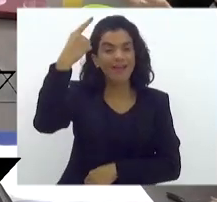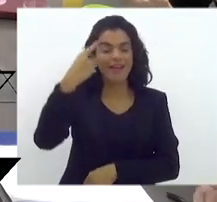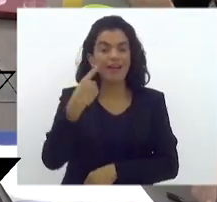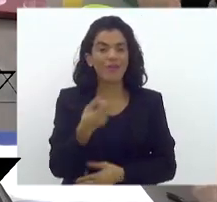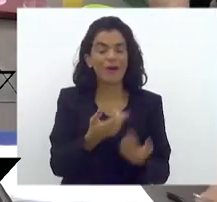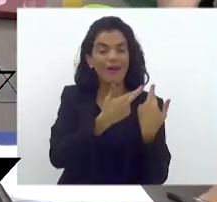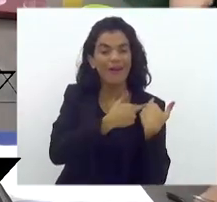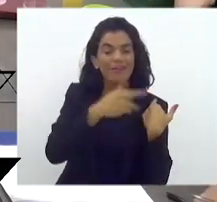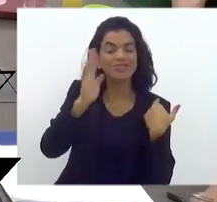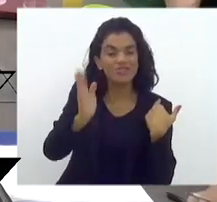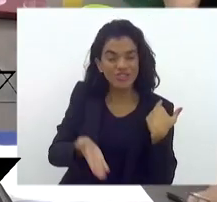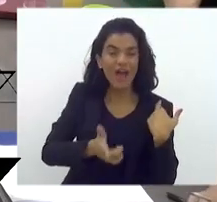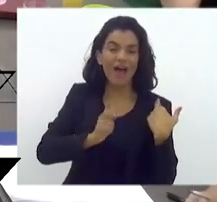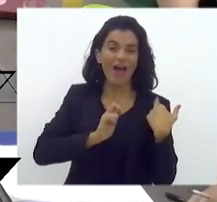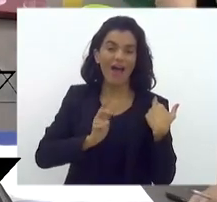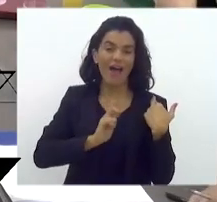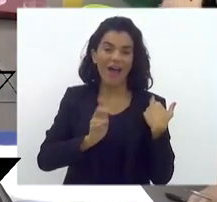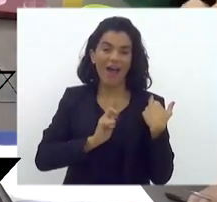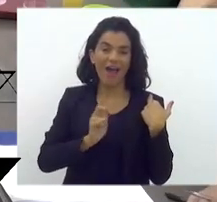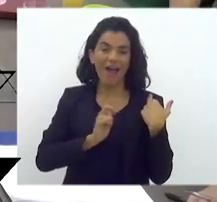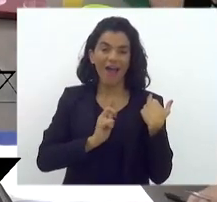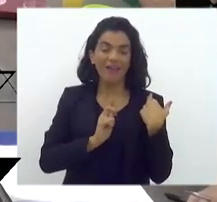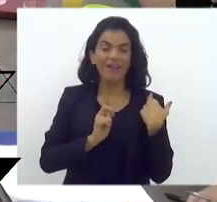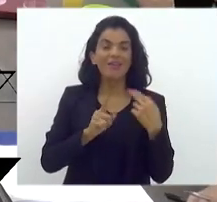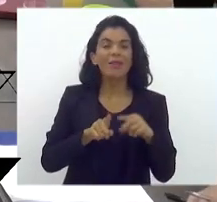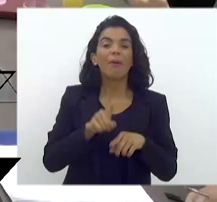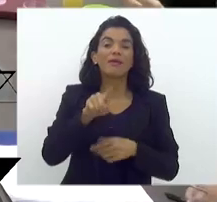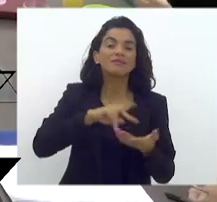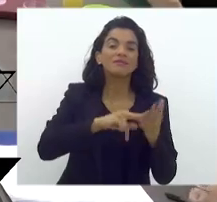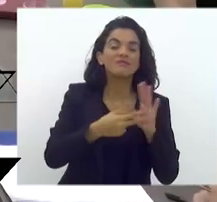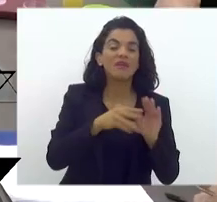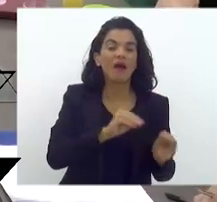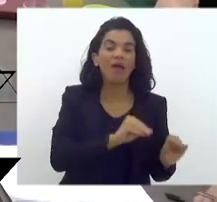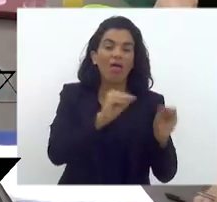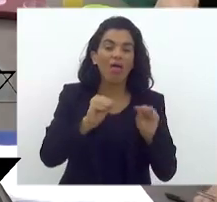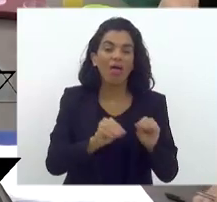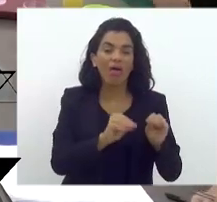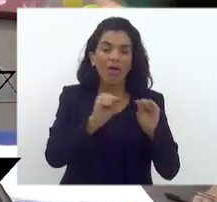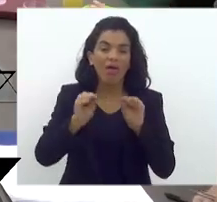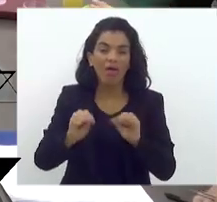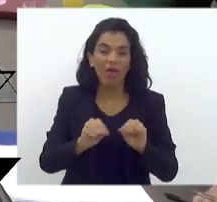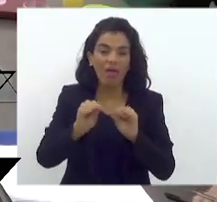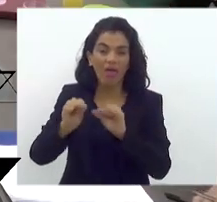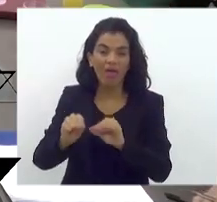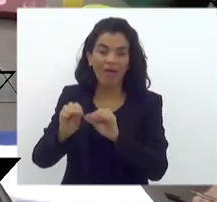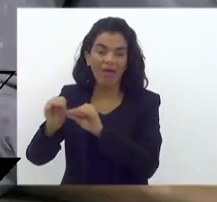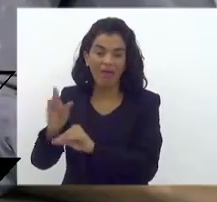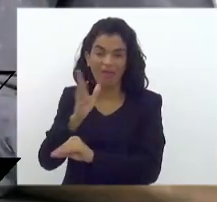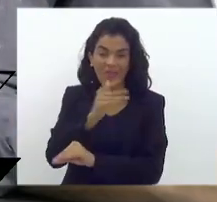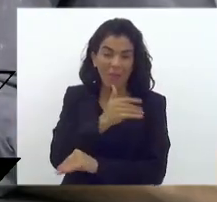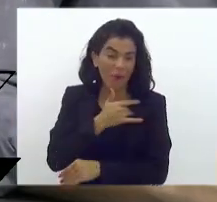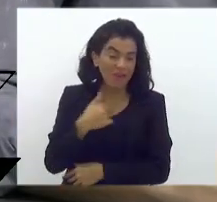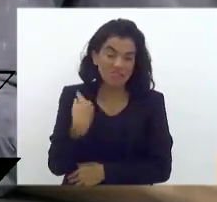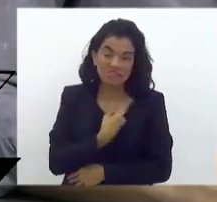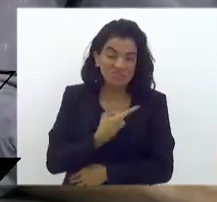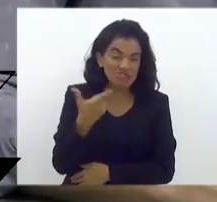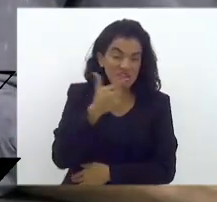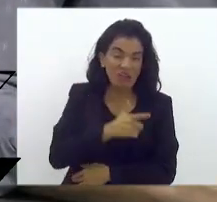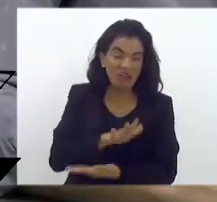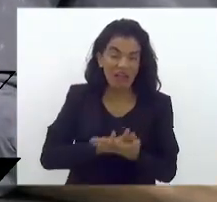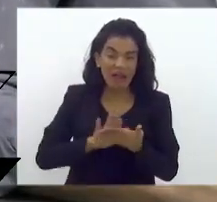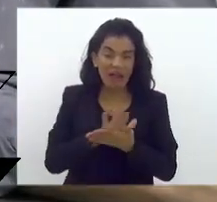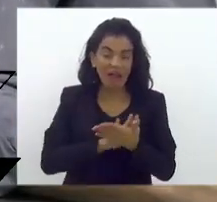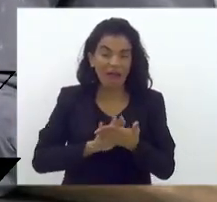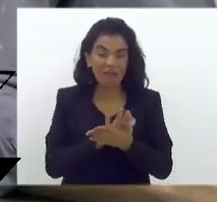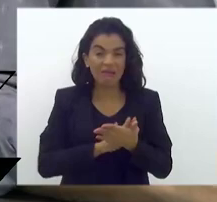existe e colocando uma possível postergação em caso que não seja feito. Então, a gente não ganha nada com isso. A não